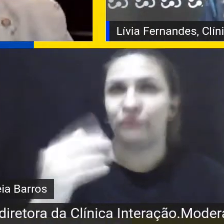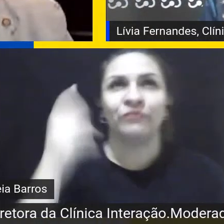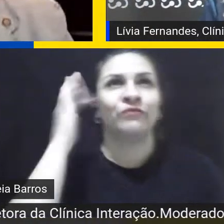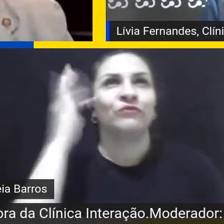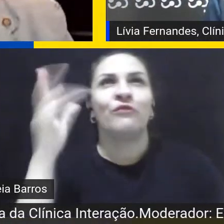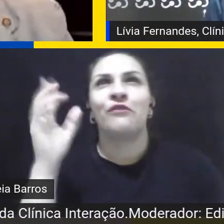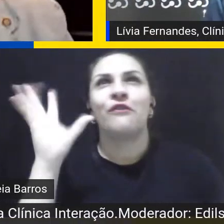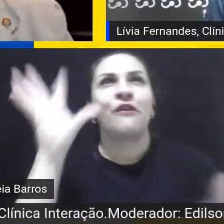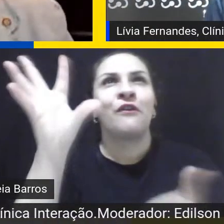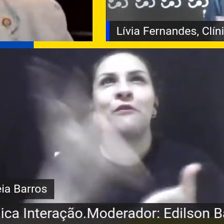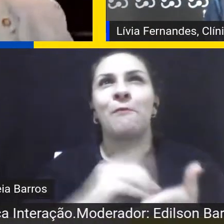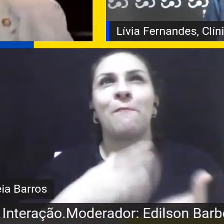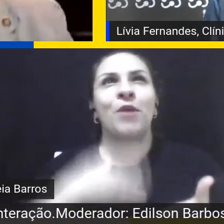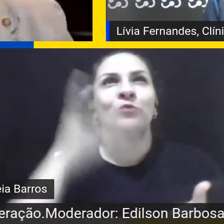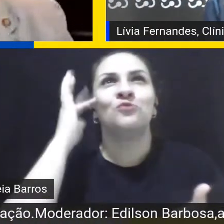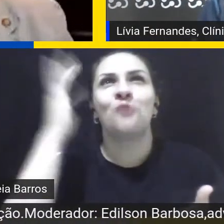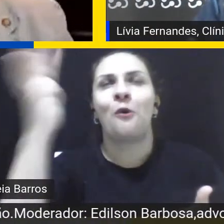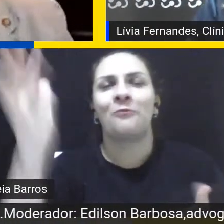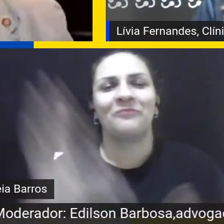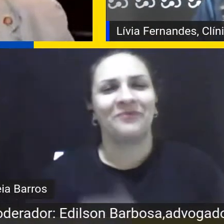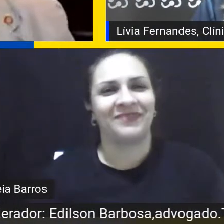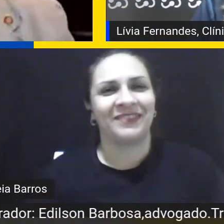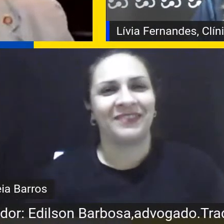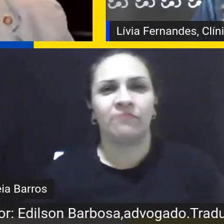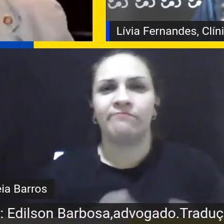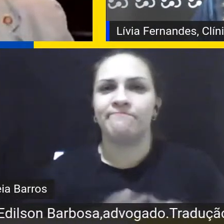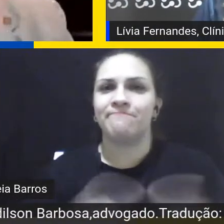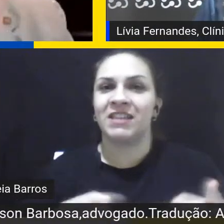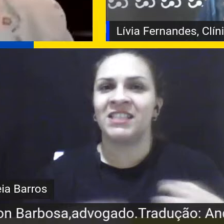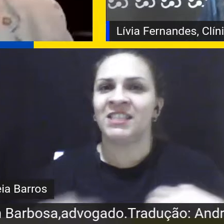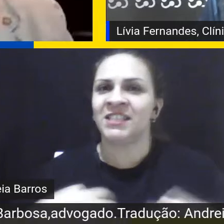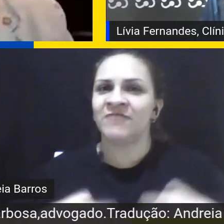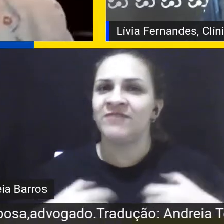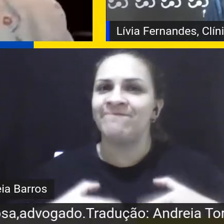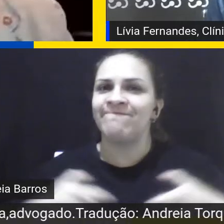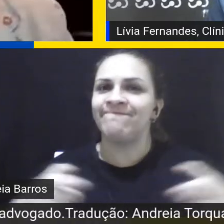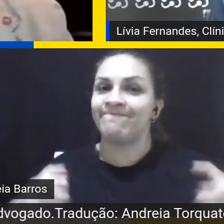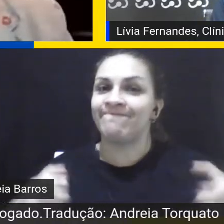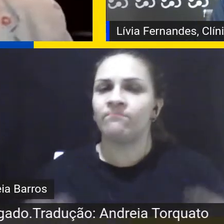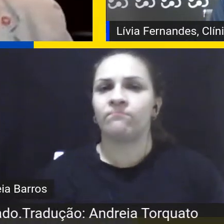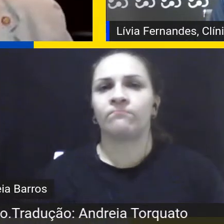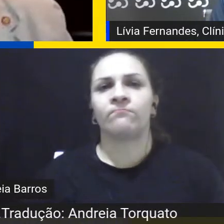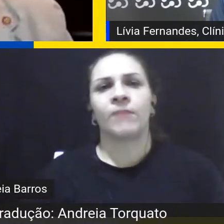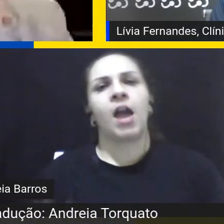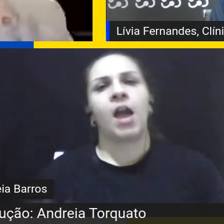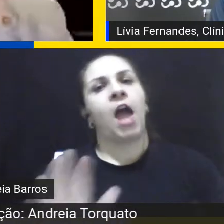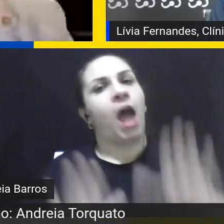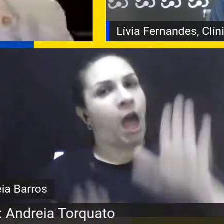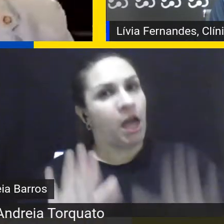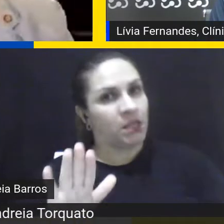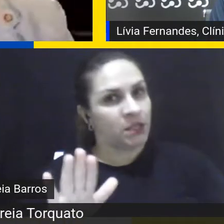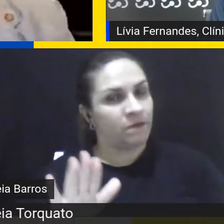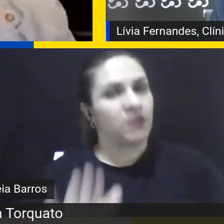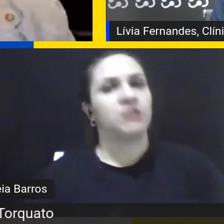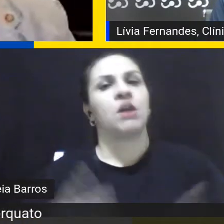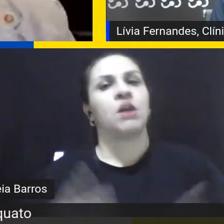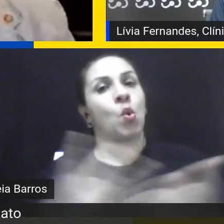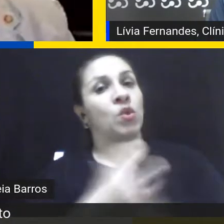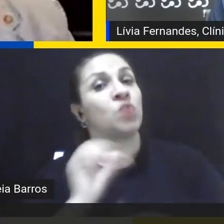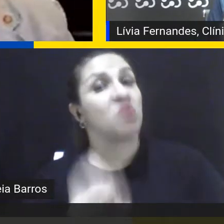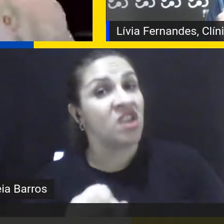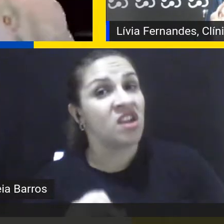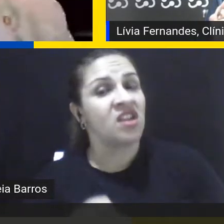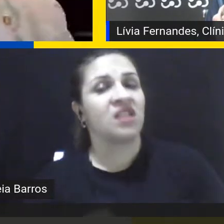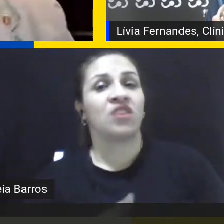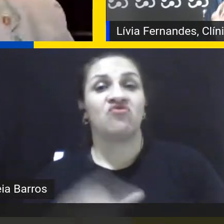gente pensou, né? E o nível de frustração é muito grande. Então, muitas das vezes, doutor Edilson, a gente